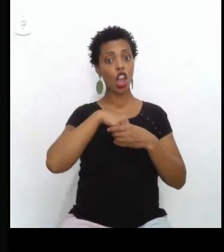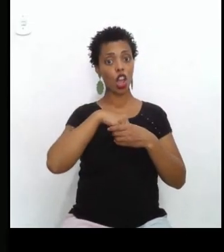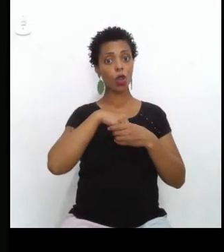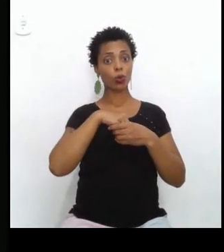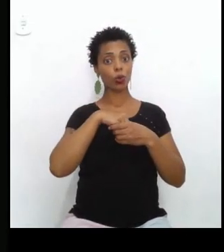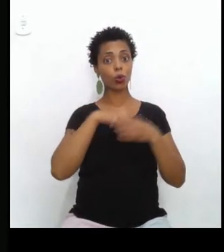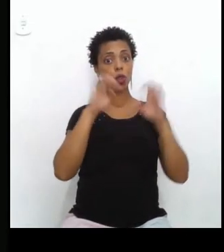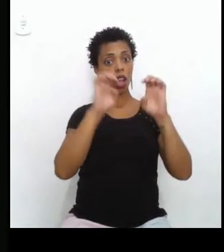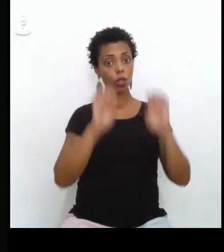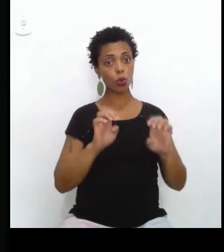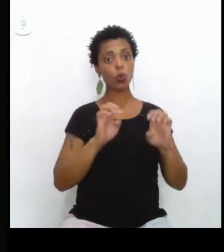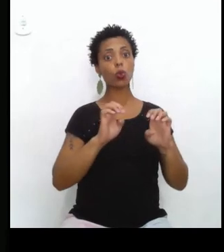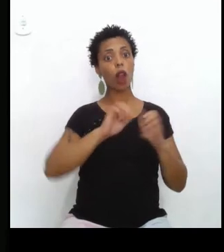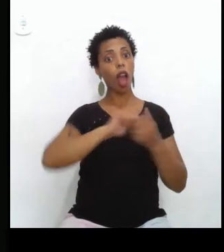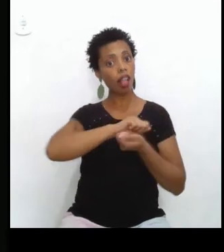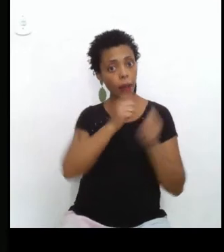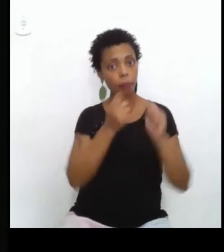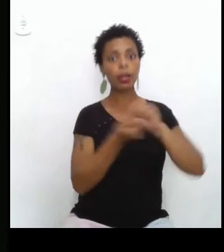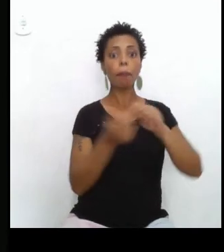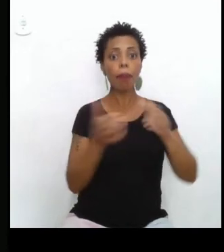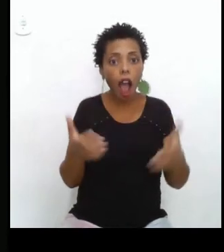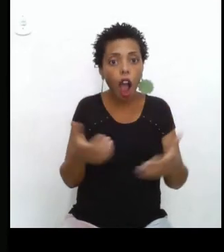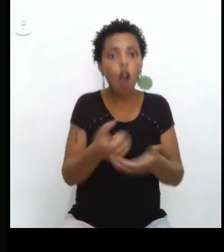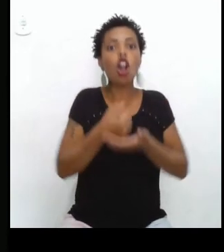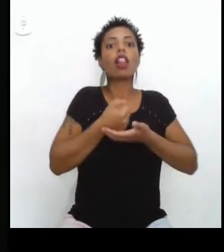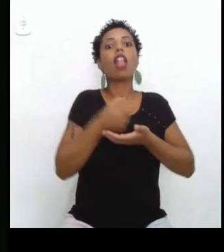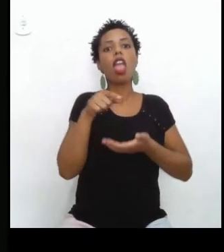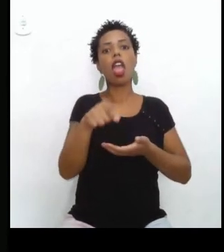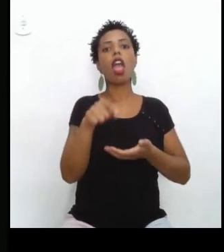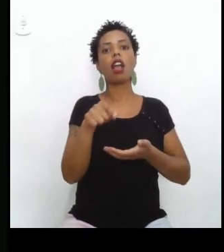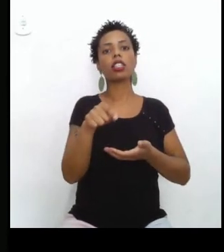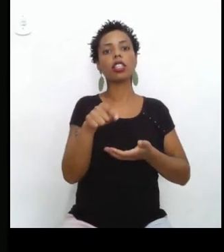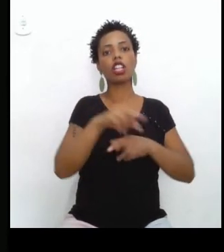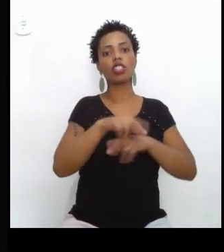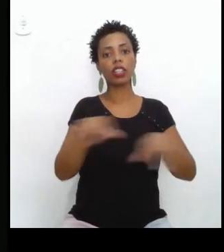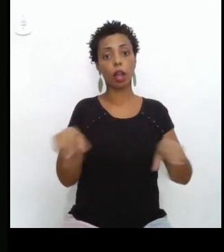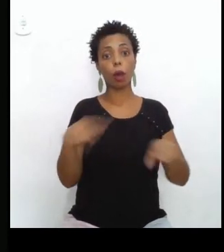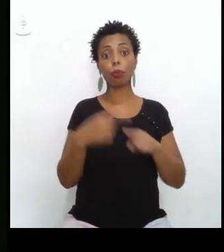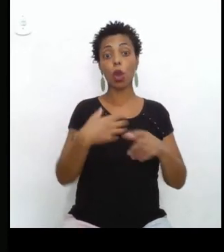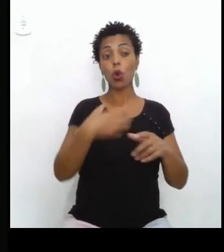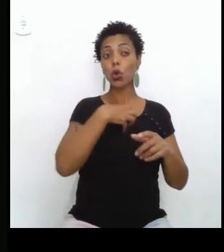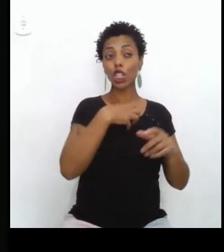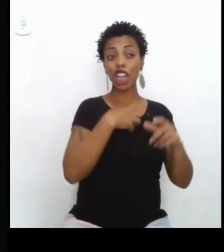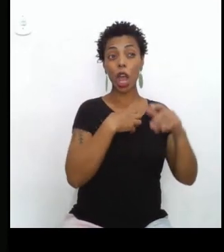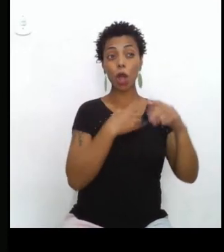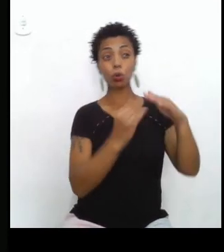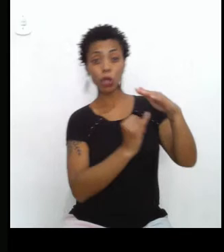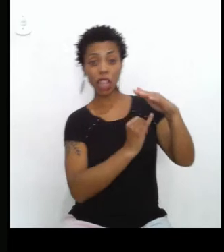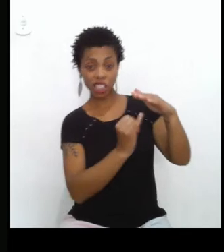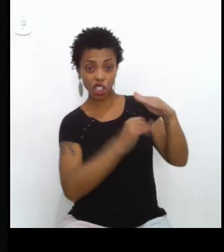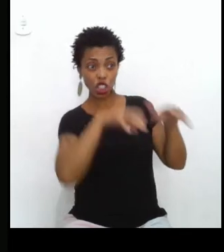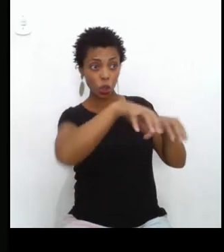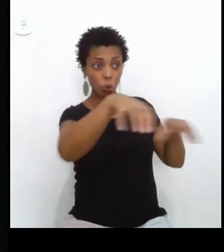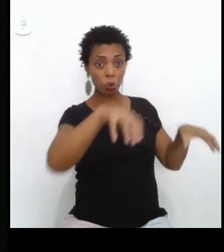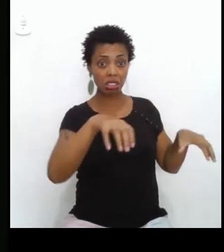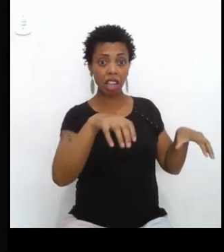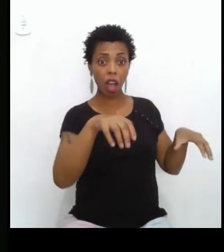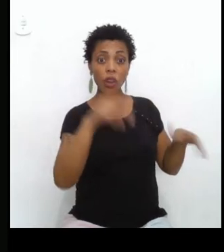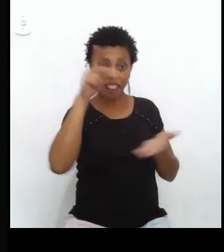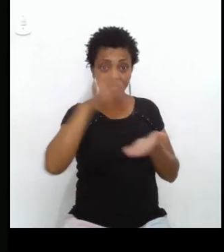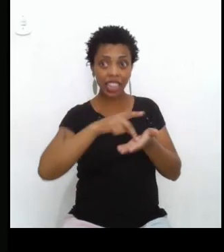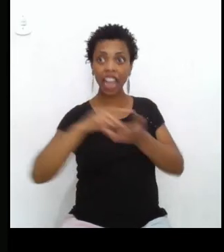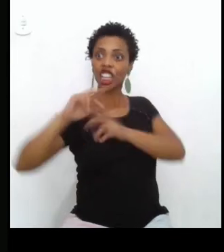e estrutura das instituições tal qual ela é Ela repele é essas configurações